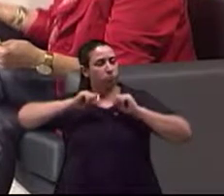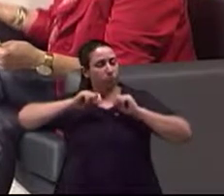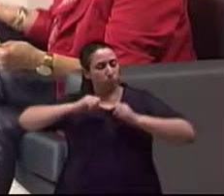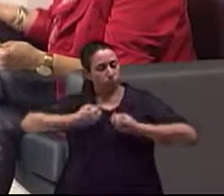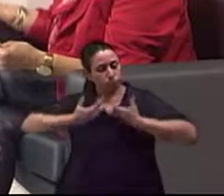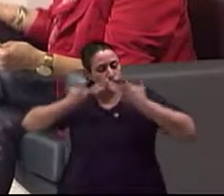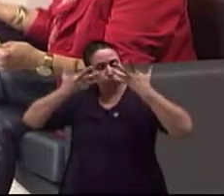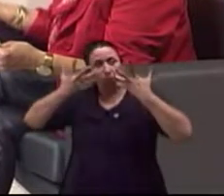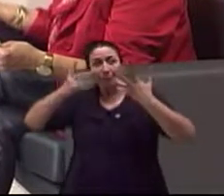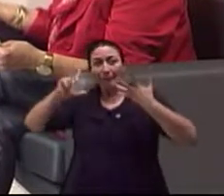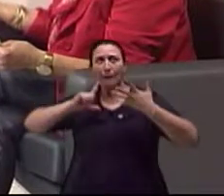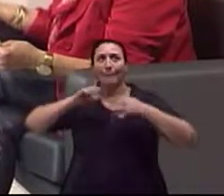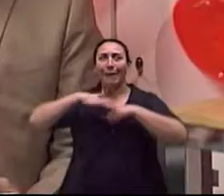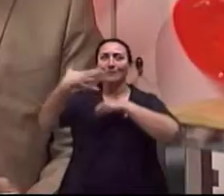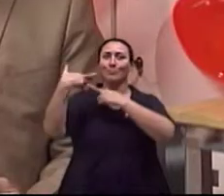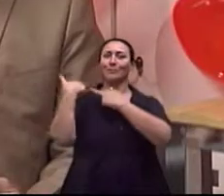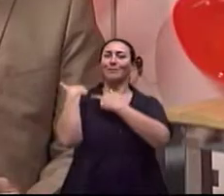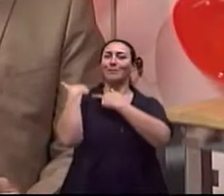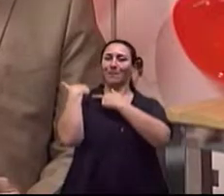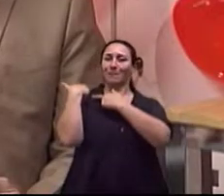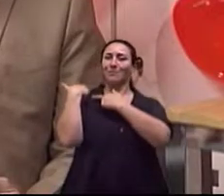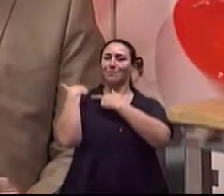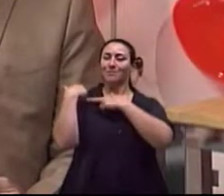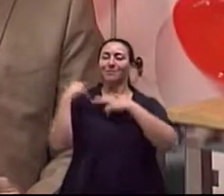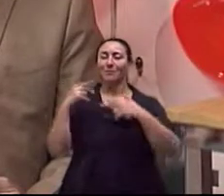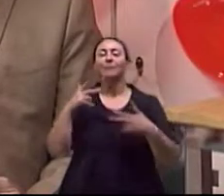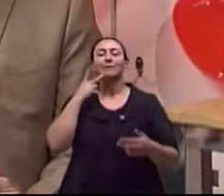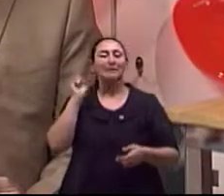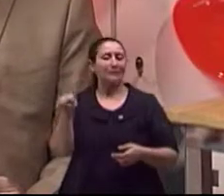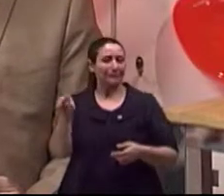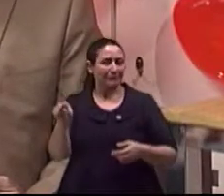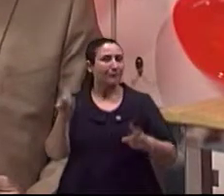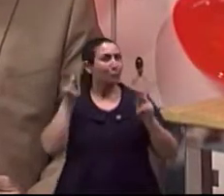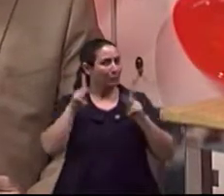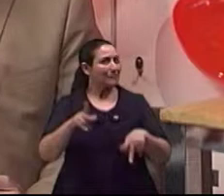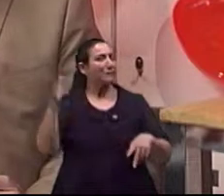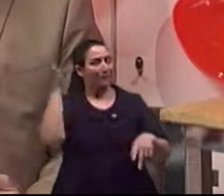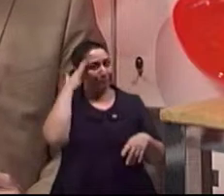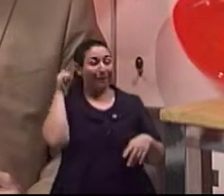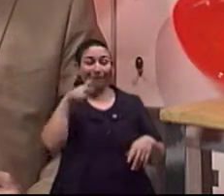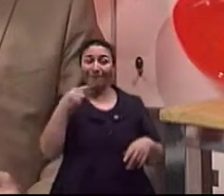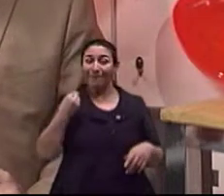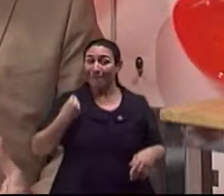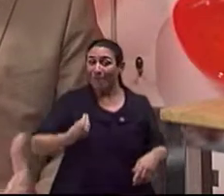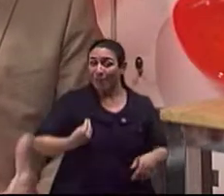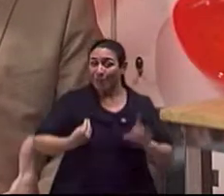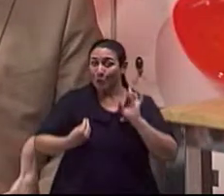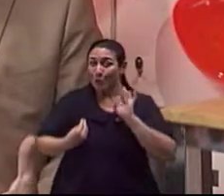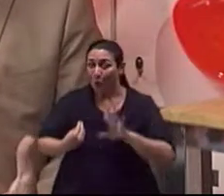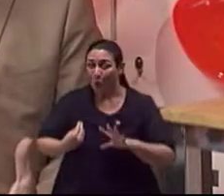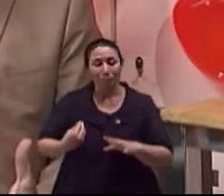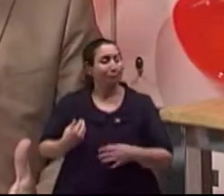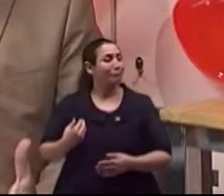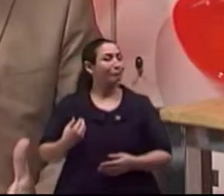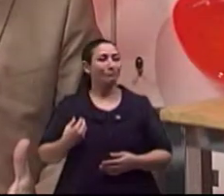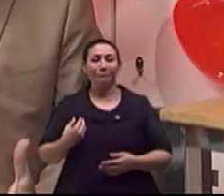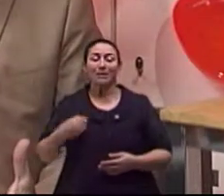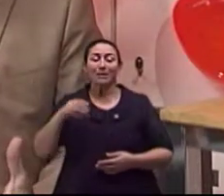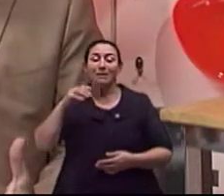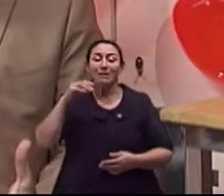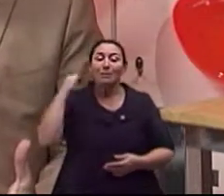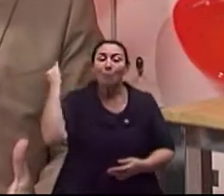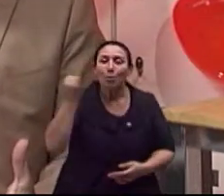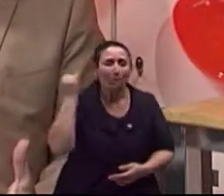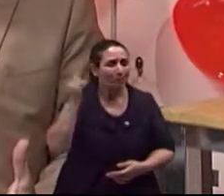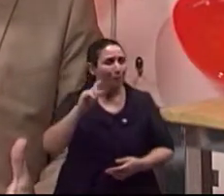isso Ivan é uma pessoa mais espiritualizada ela sabe que não só a vida dela é algo muito importante para ela como